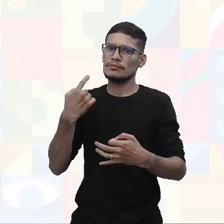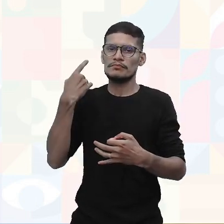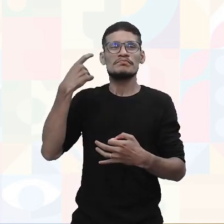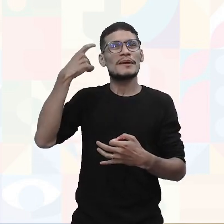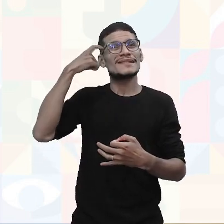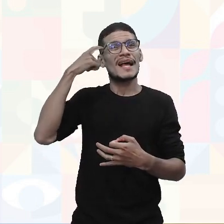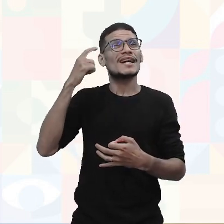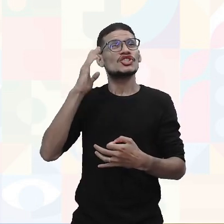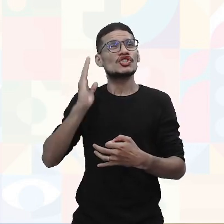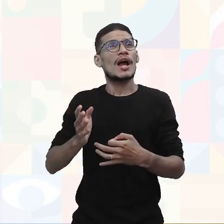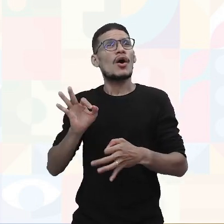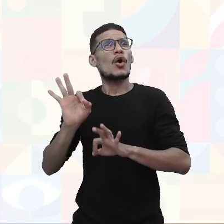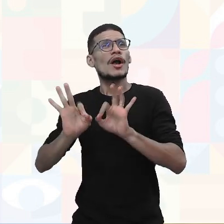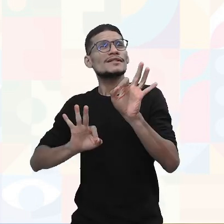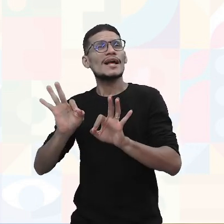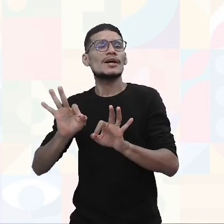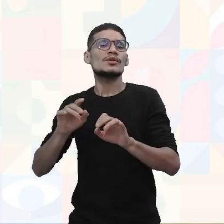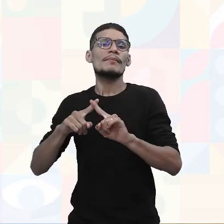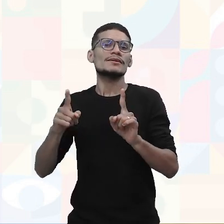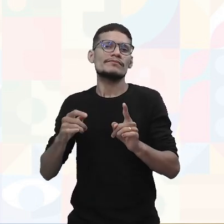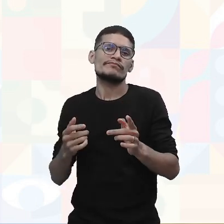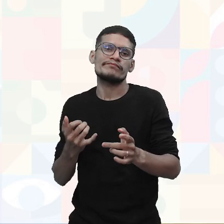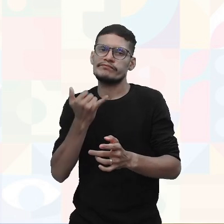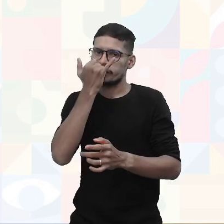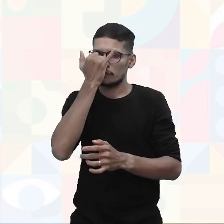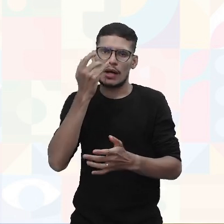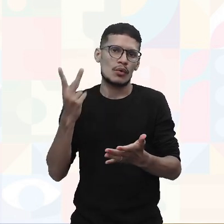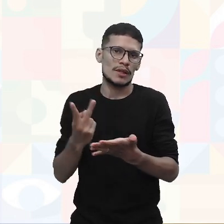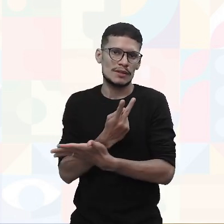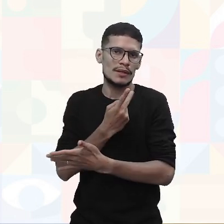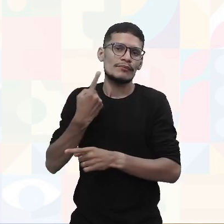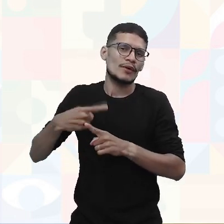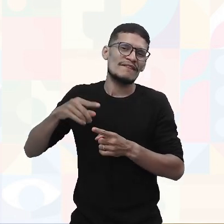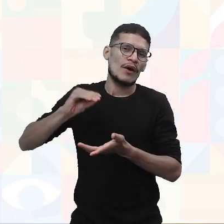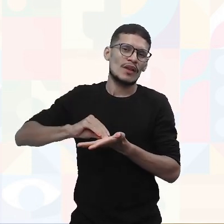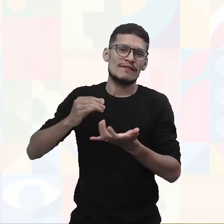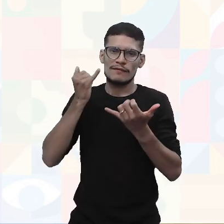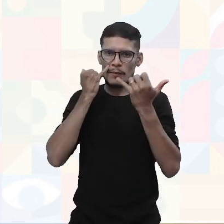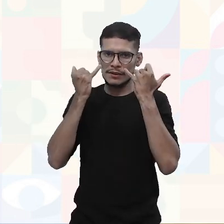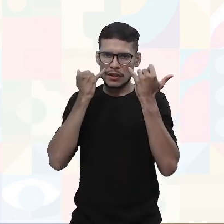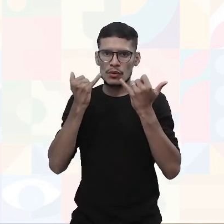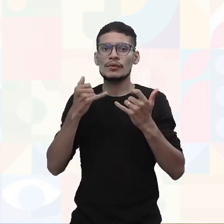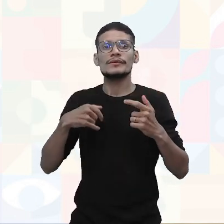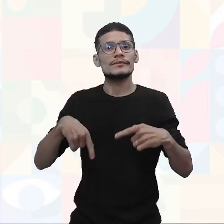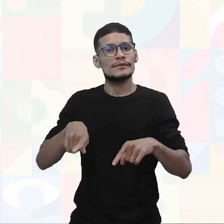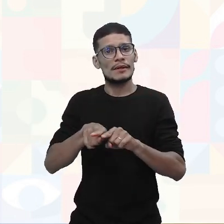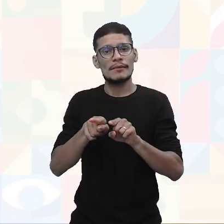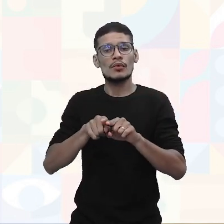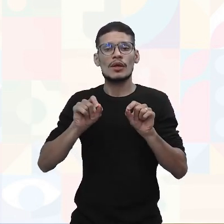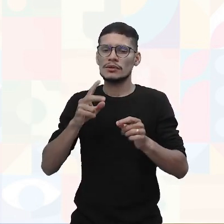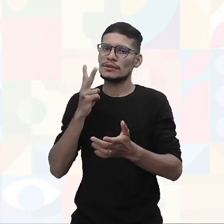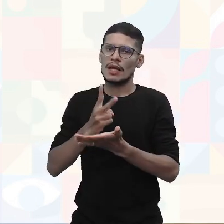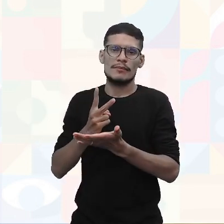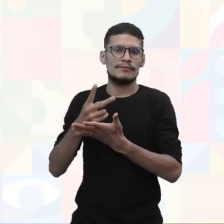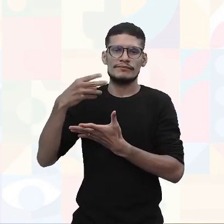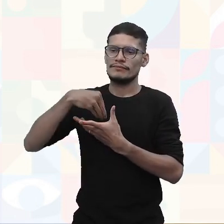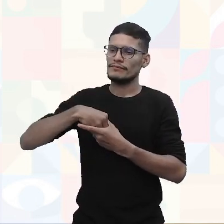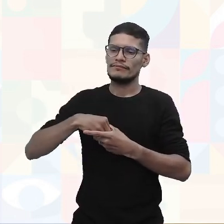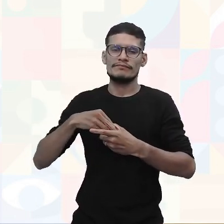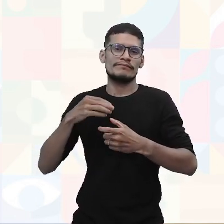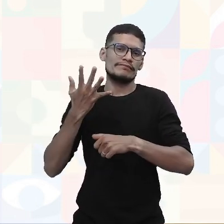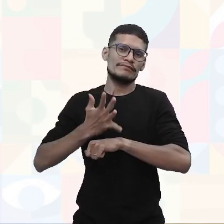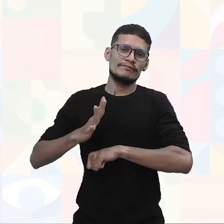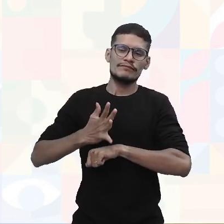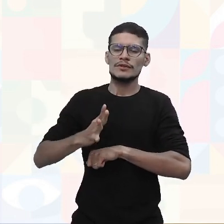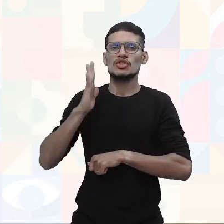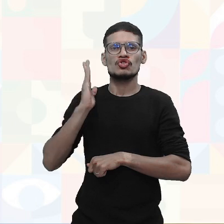tudo funcionando bem quando vê ocorrer um acidente por falta de informação. Sempre haver em todos os treinamentos, tanto para os equipamentos que já